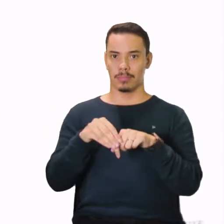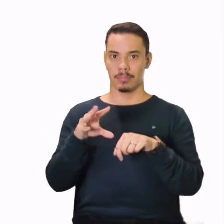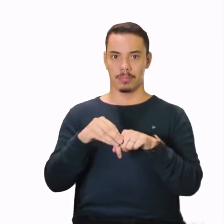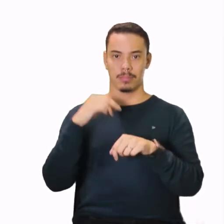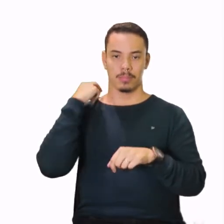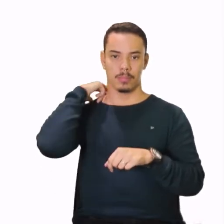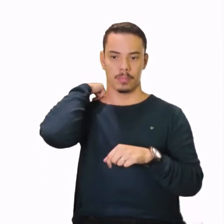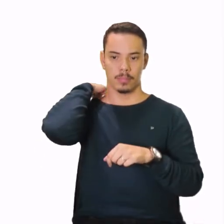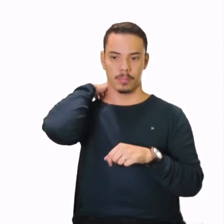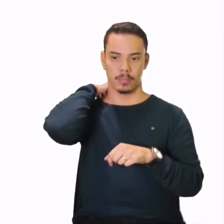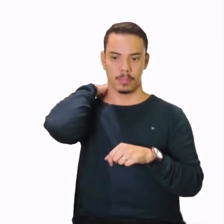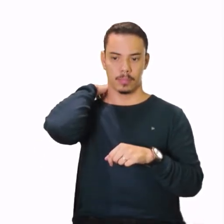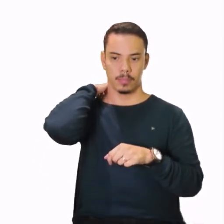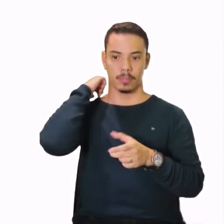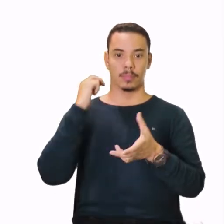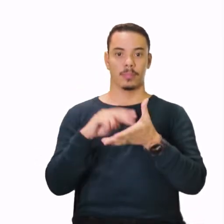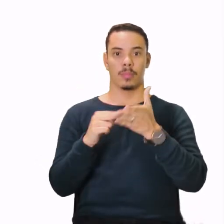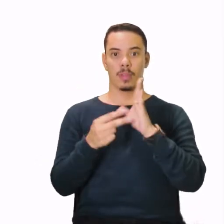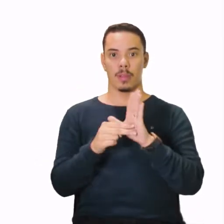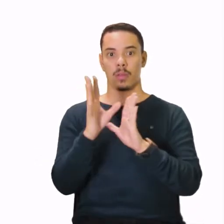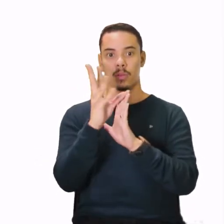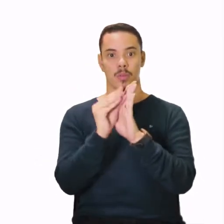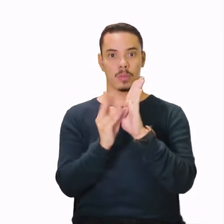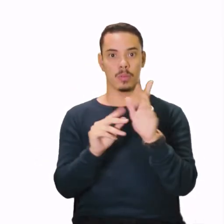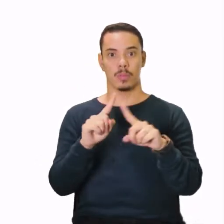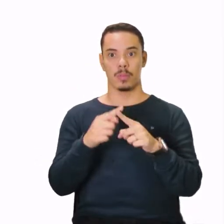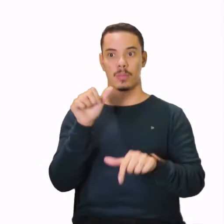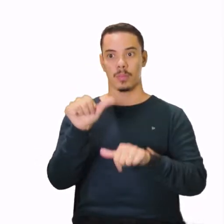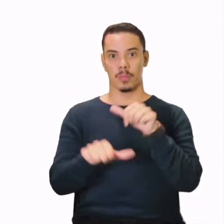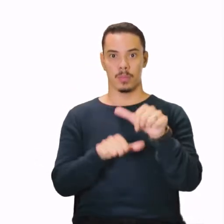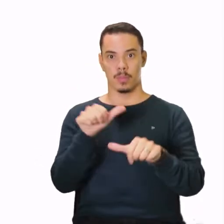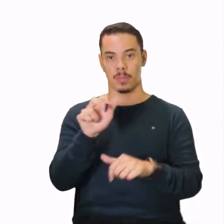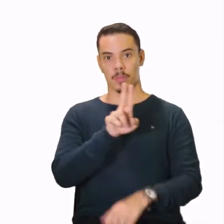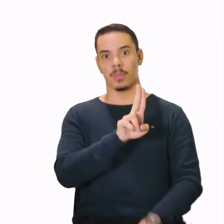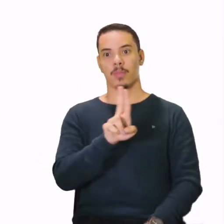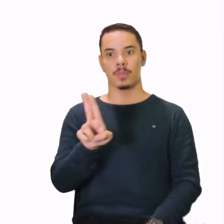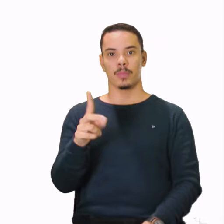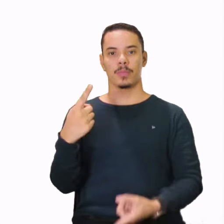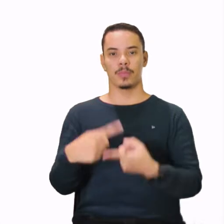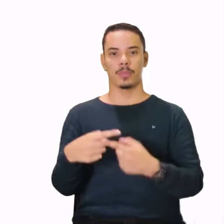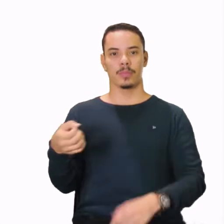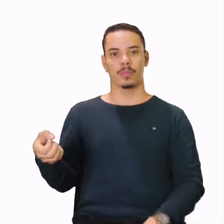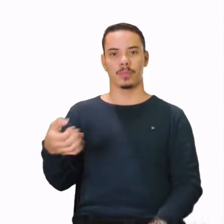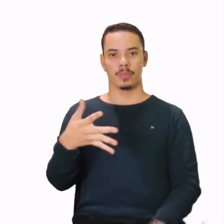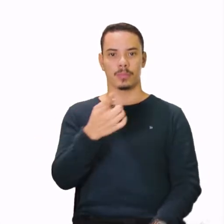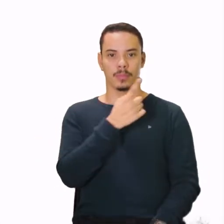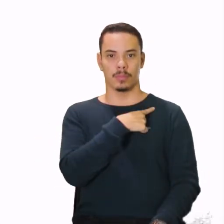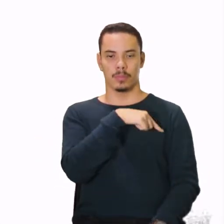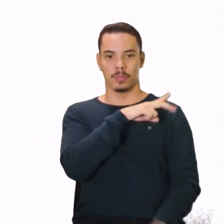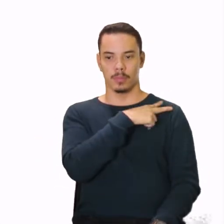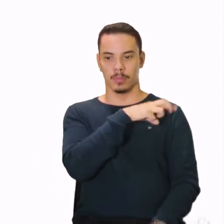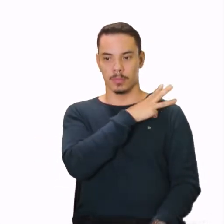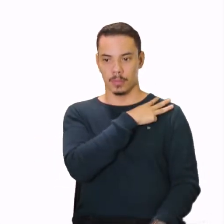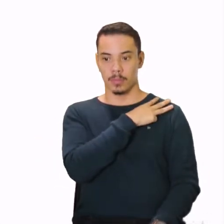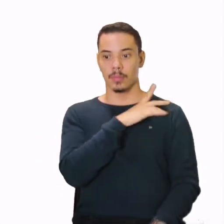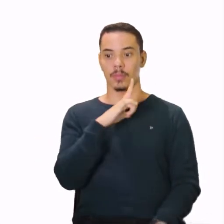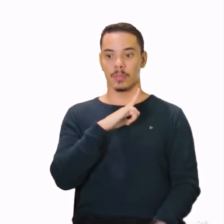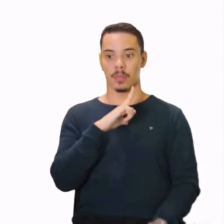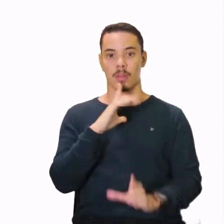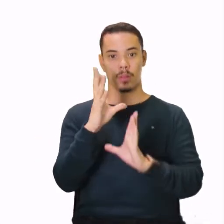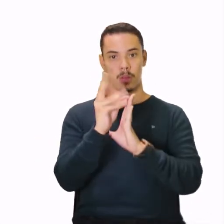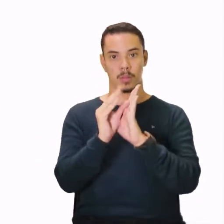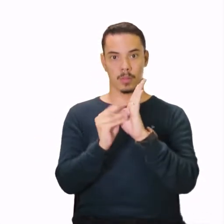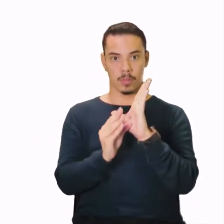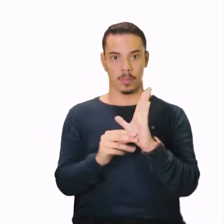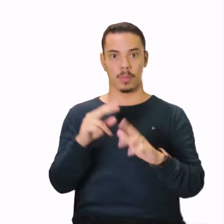os conteúdos, só mudou a nomenclatura, o novo ensino médio agora trata os conteúdos